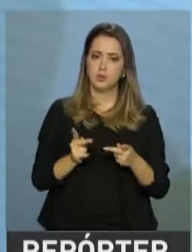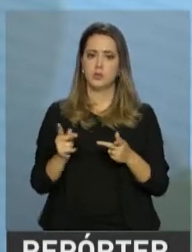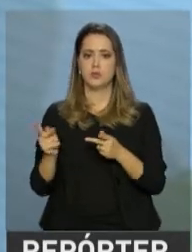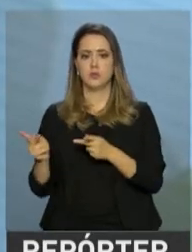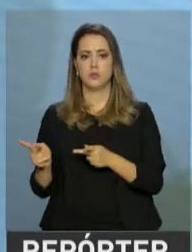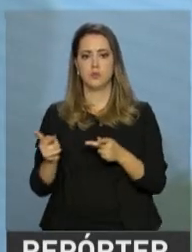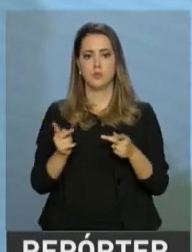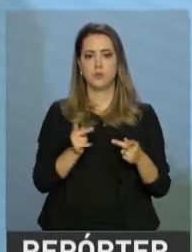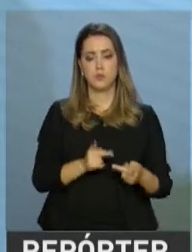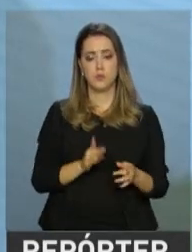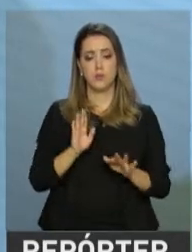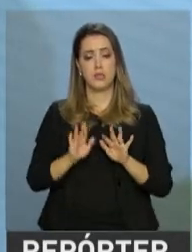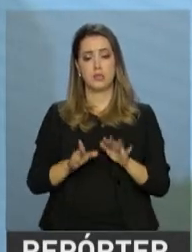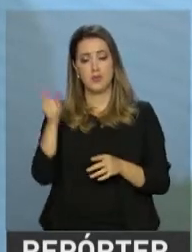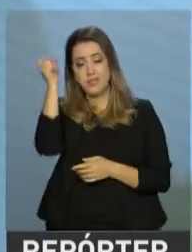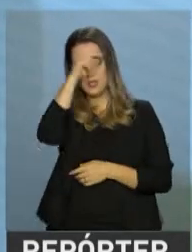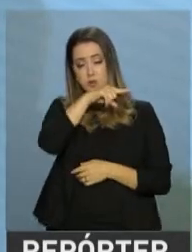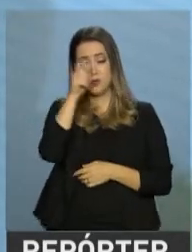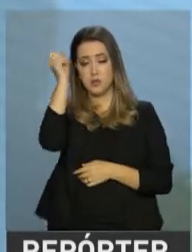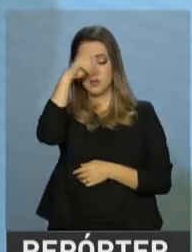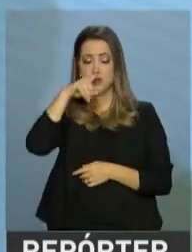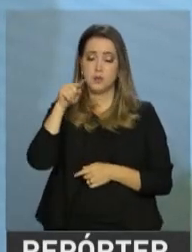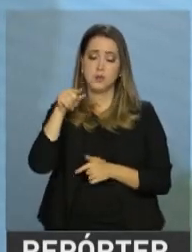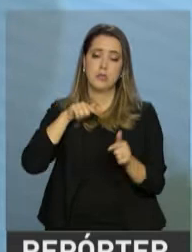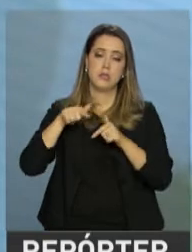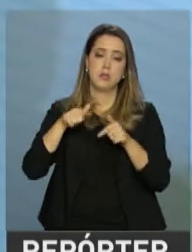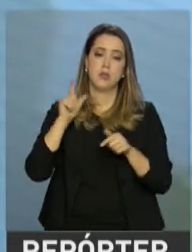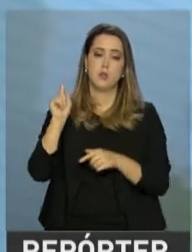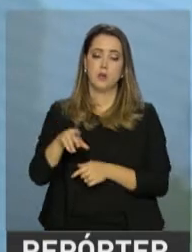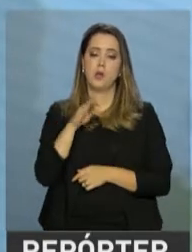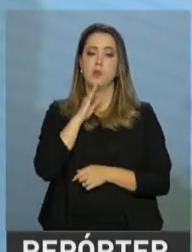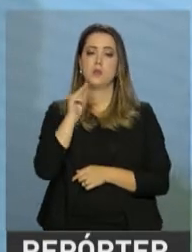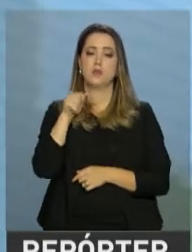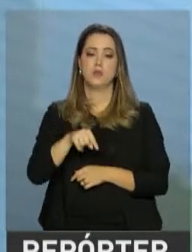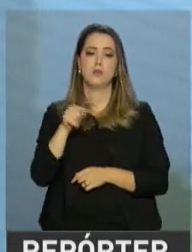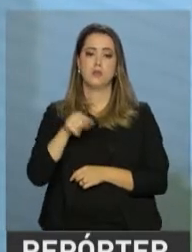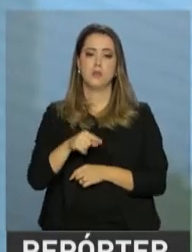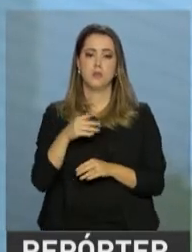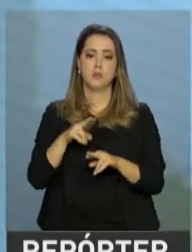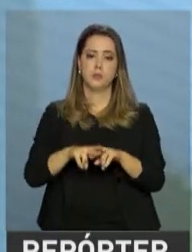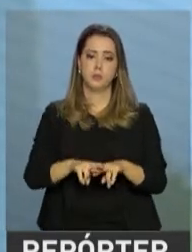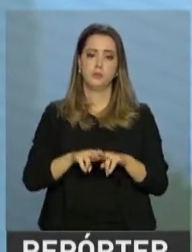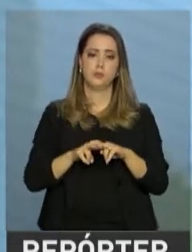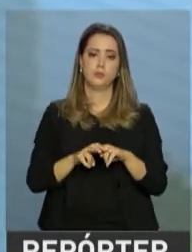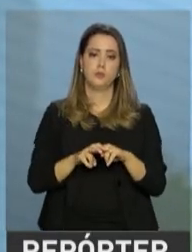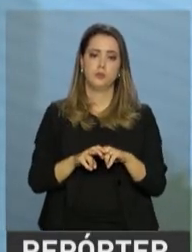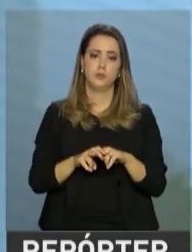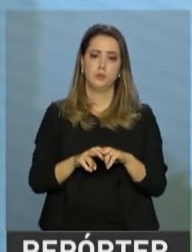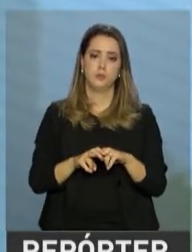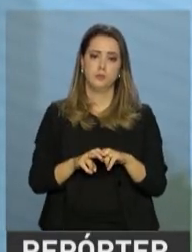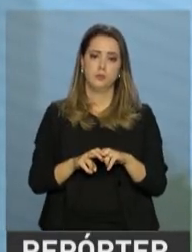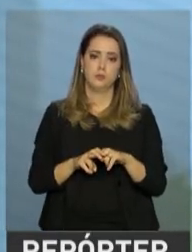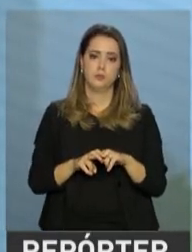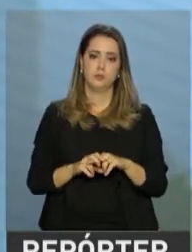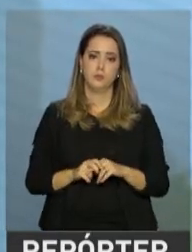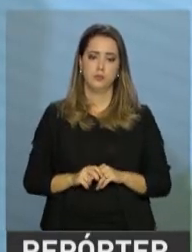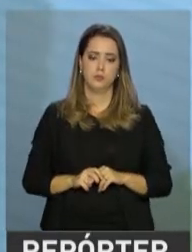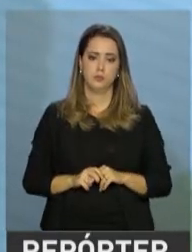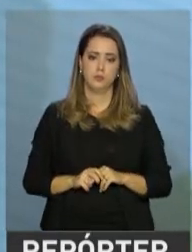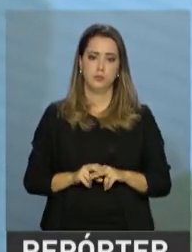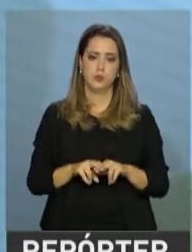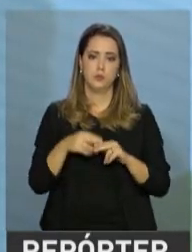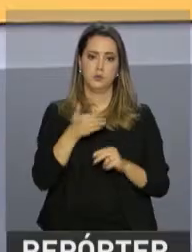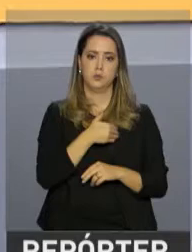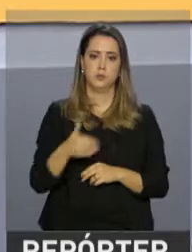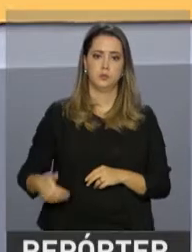trabalho árduo e esse trabalho está sendo reconhecido pelo pelo pelo